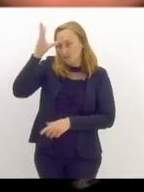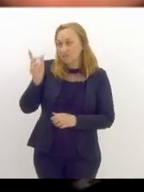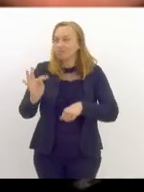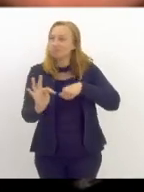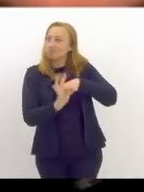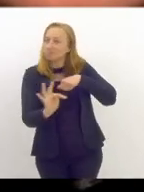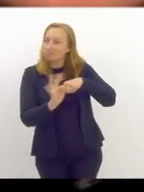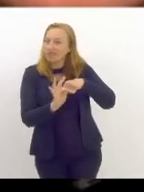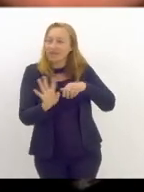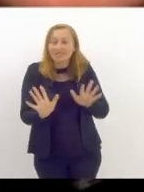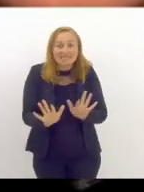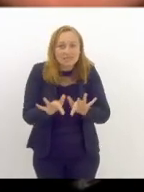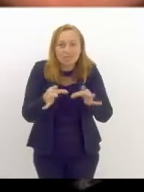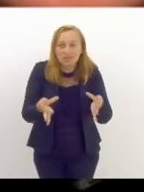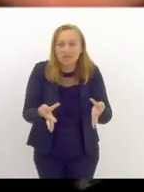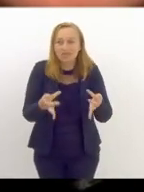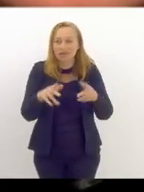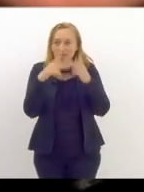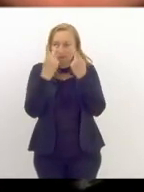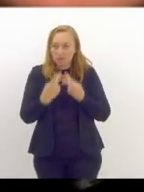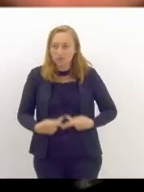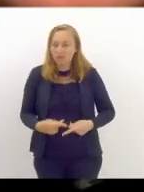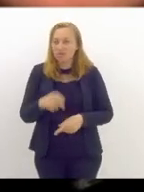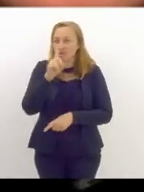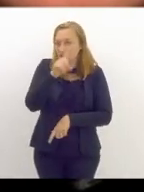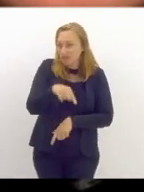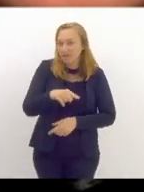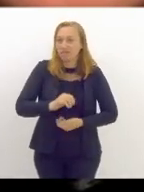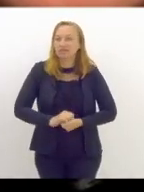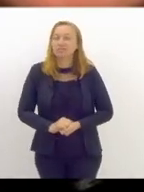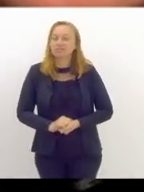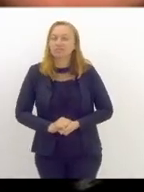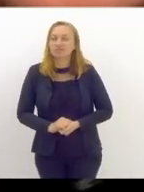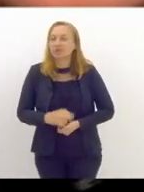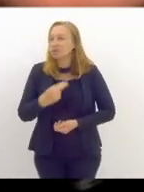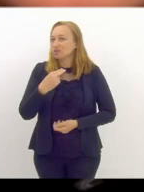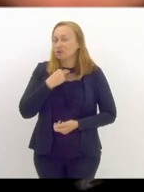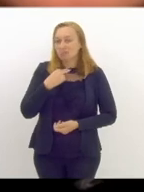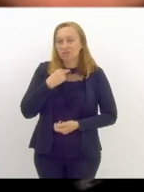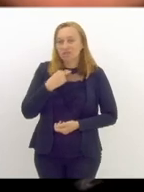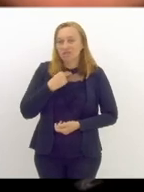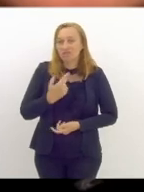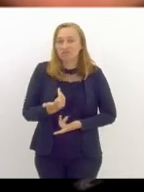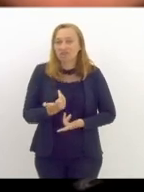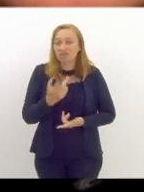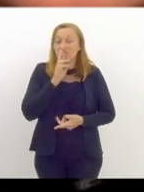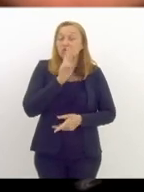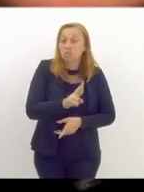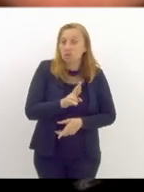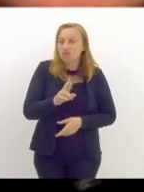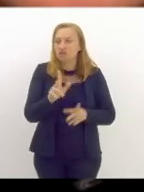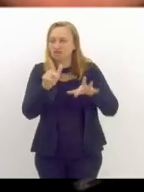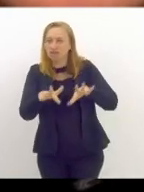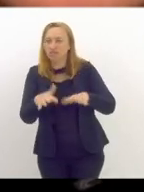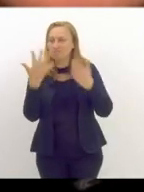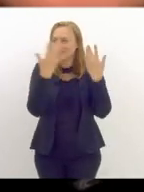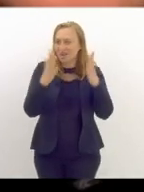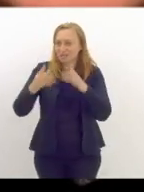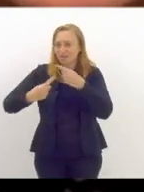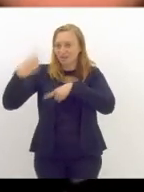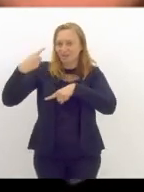aliado à simplicidade e à humildade que lhe são peculiares, não poderiam gerar resultados diferentes. Parabéns pelo seu